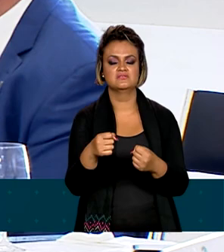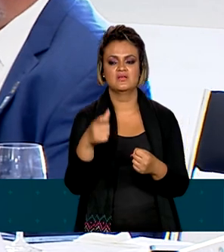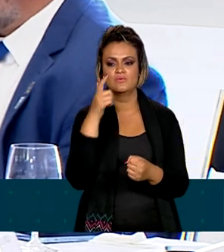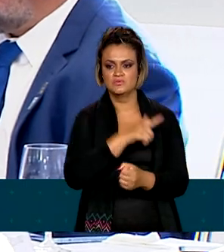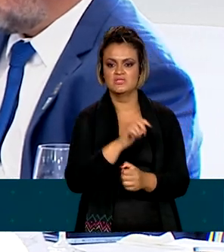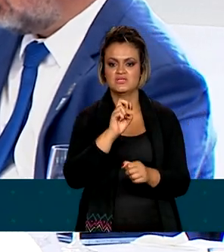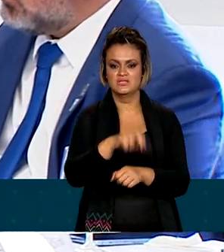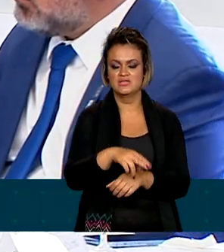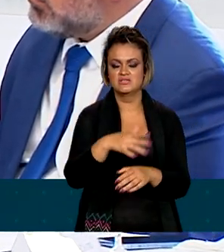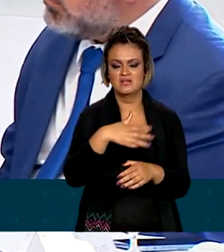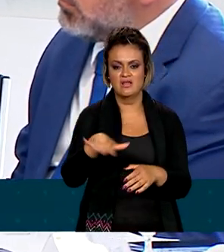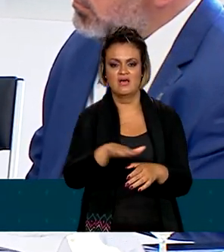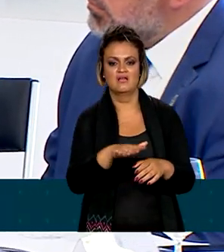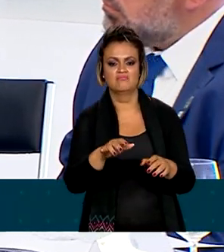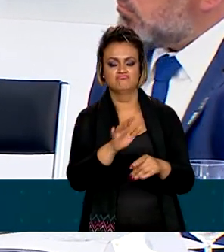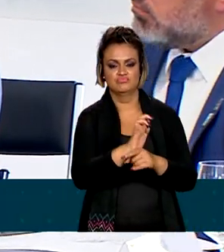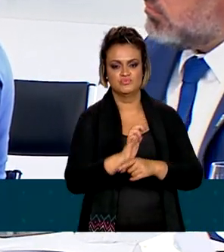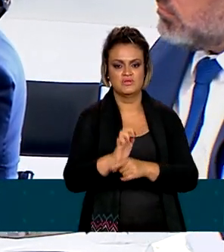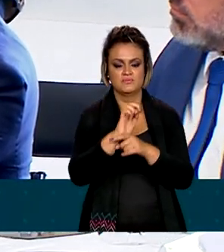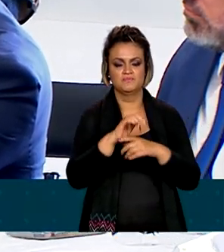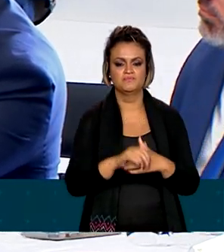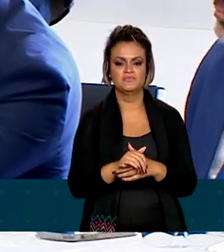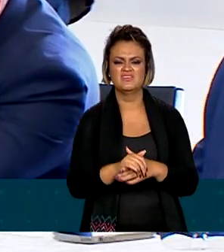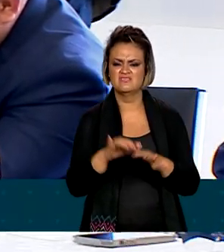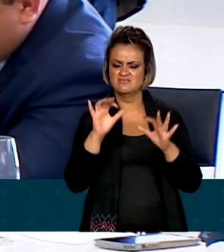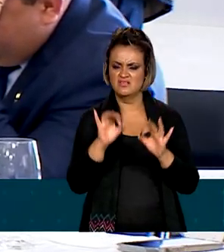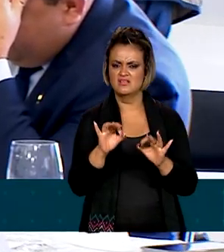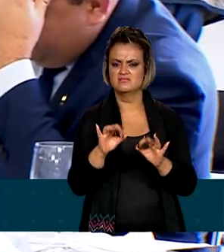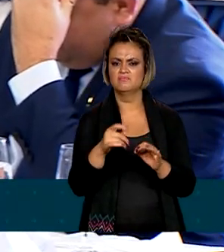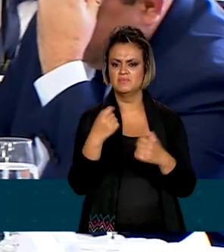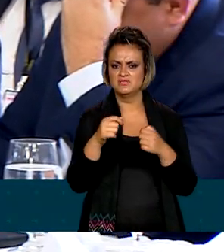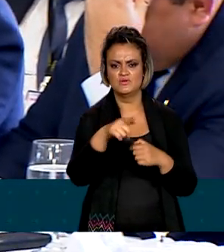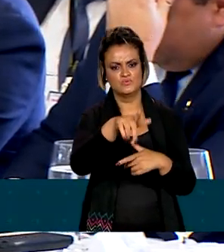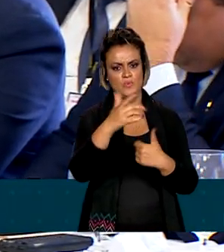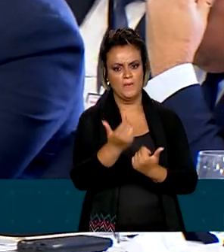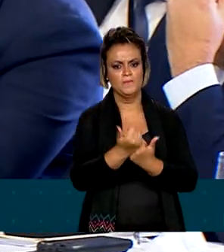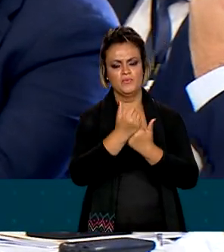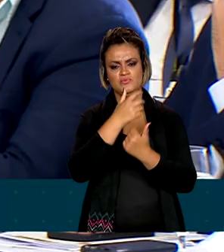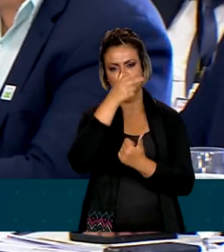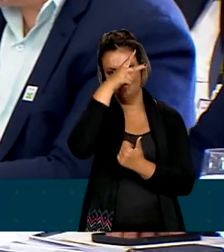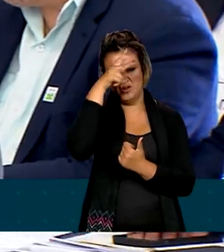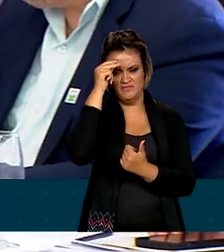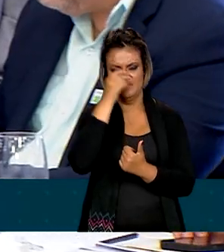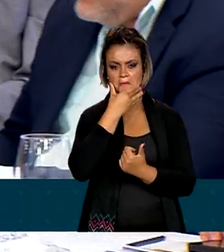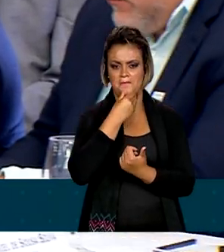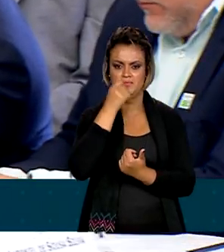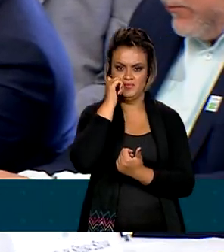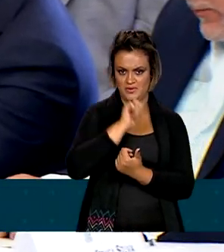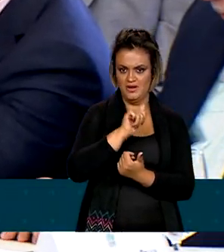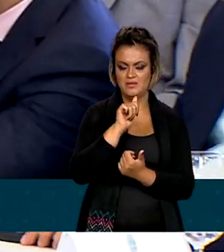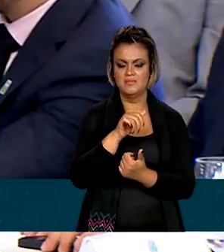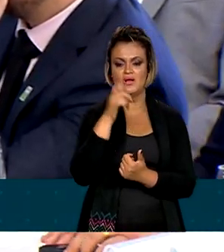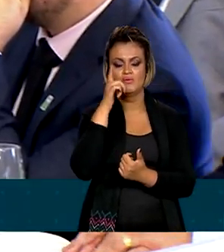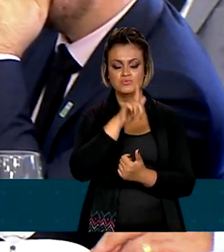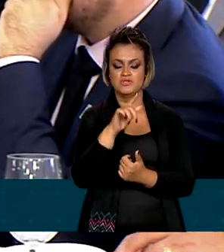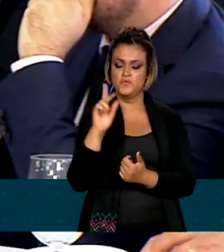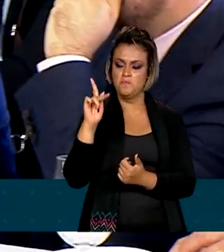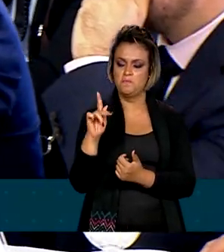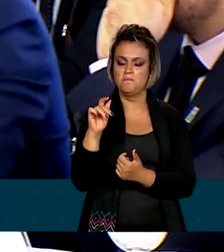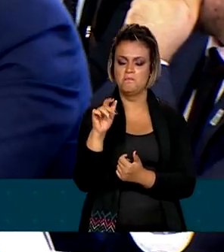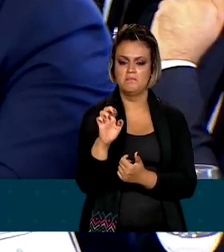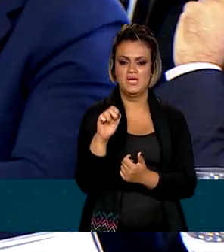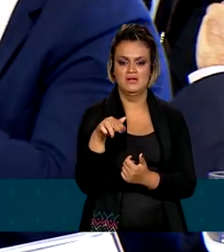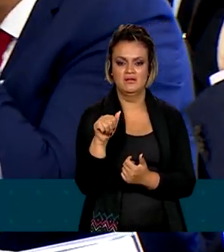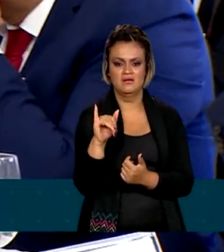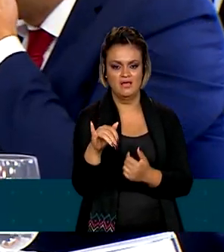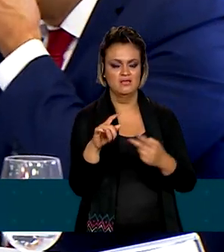mercados regionais. Conto com o apoio de todos os prefeitos e prefeitas para tornar o PNAE e a compra